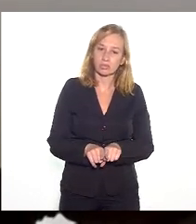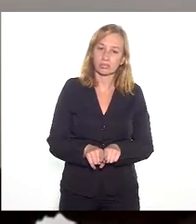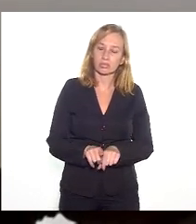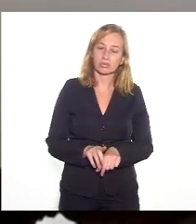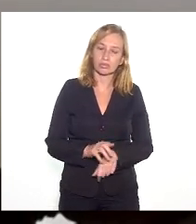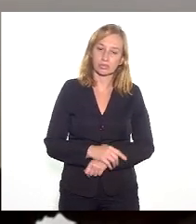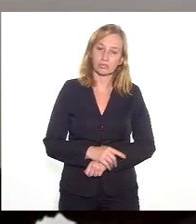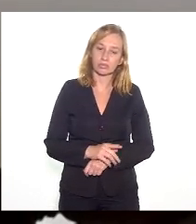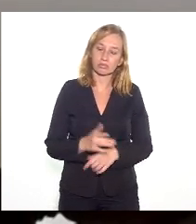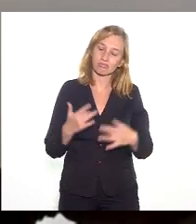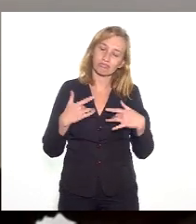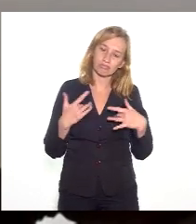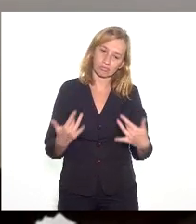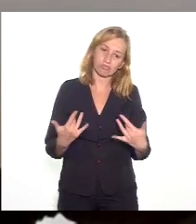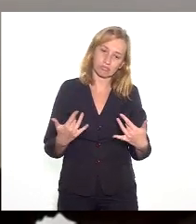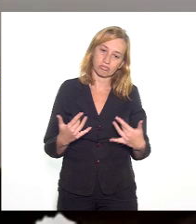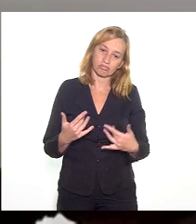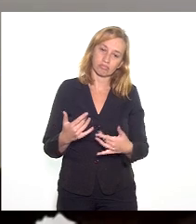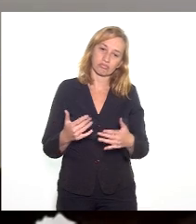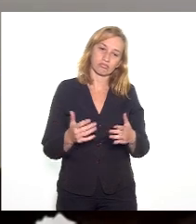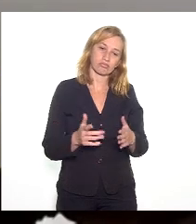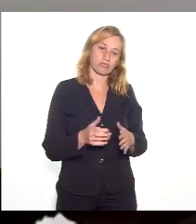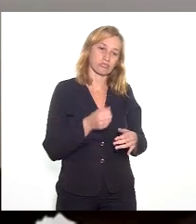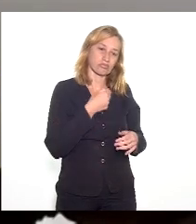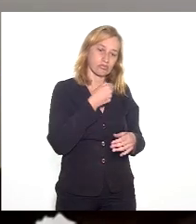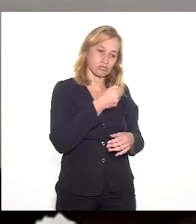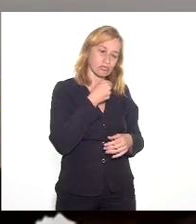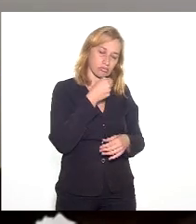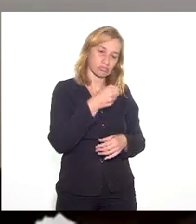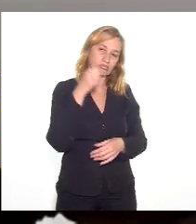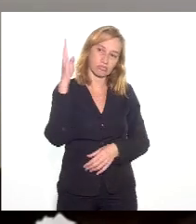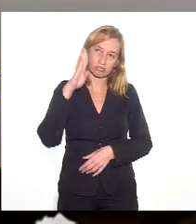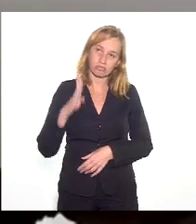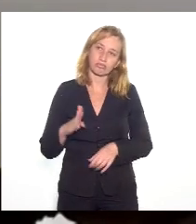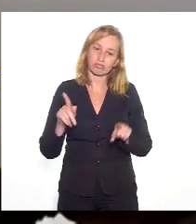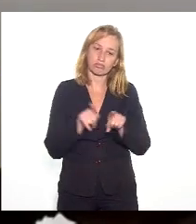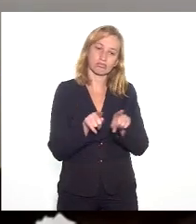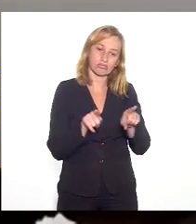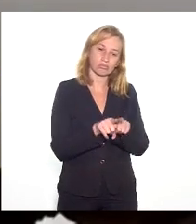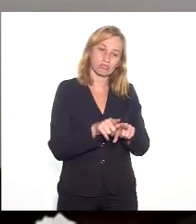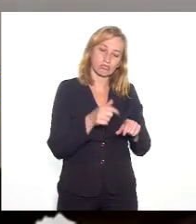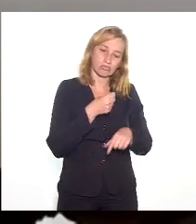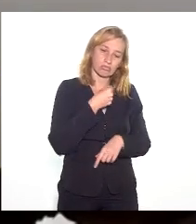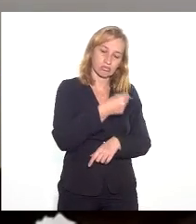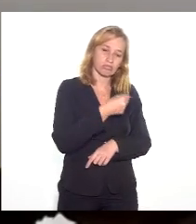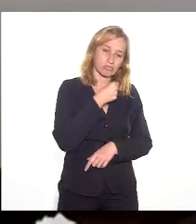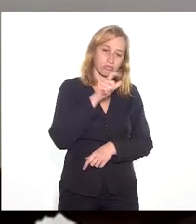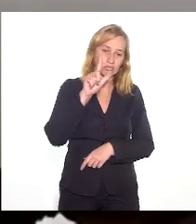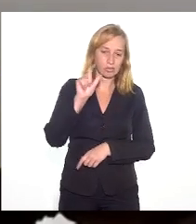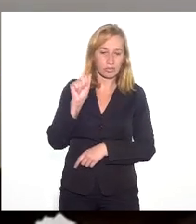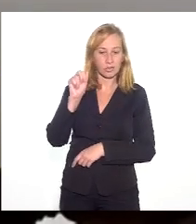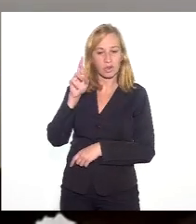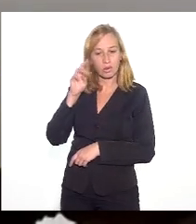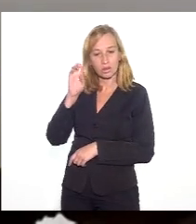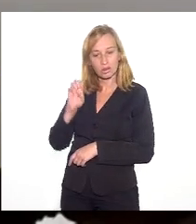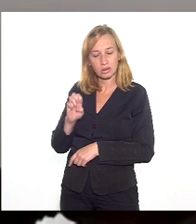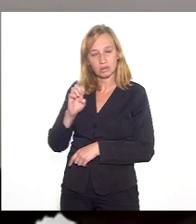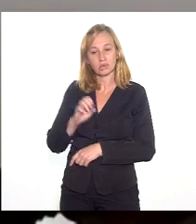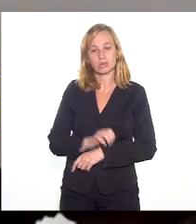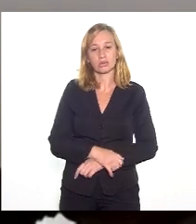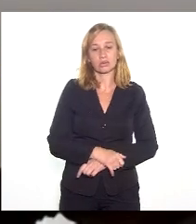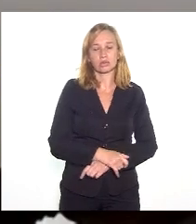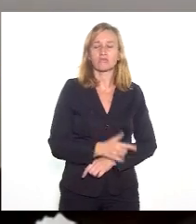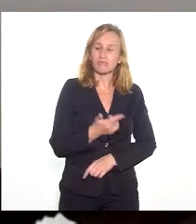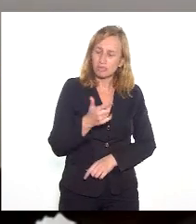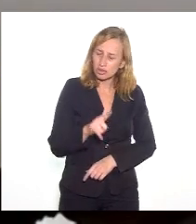desagravar e me solidarizar com a imprensa brasileira e, sobretudo, com a jornalista Laurindo Santos, mais uma vez,